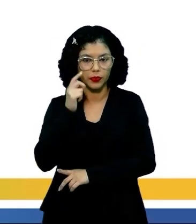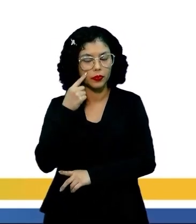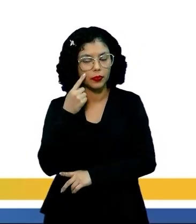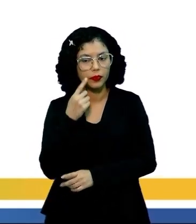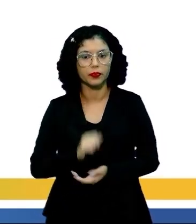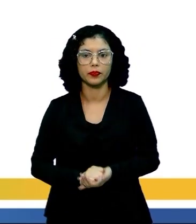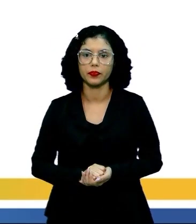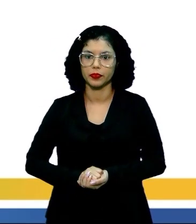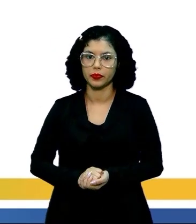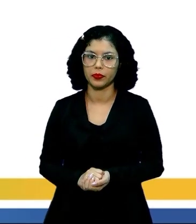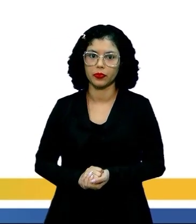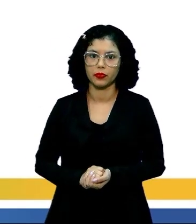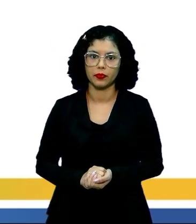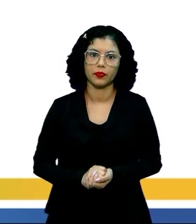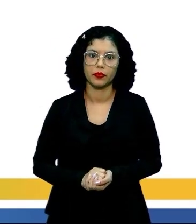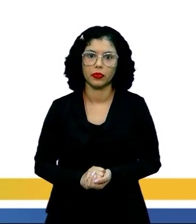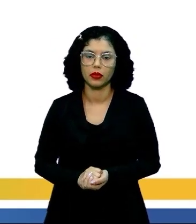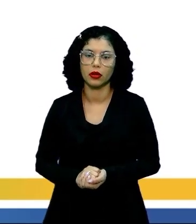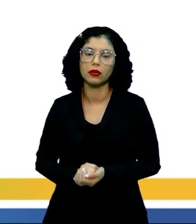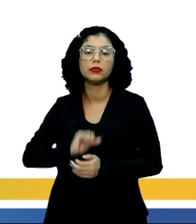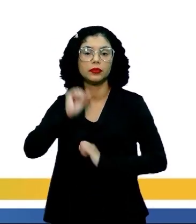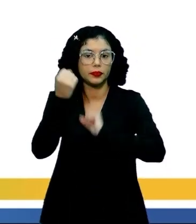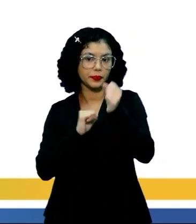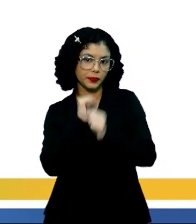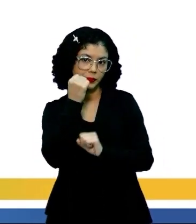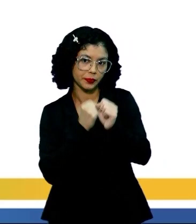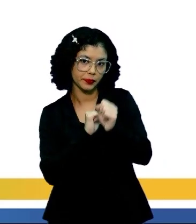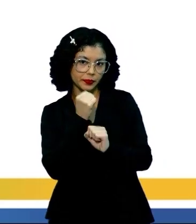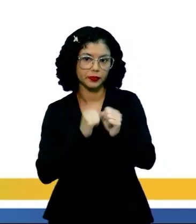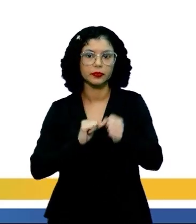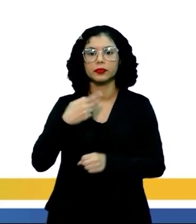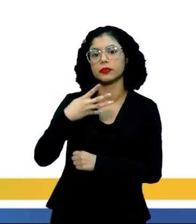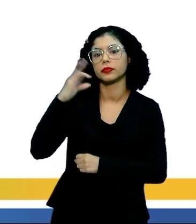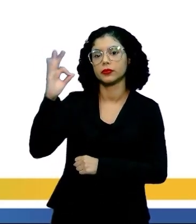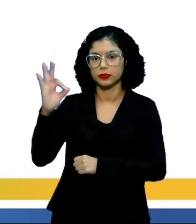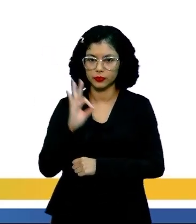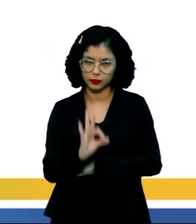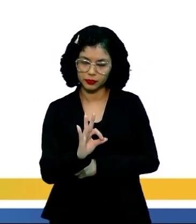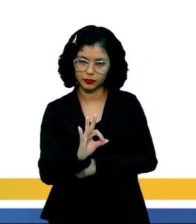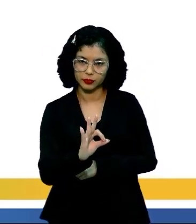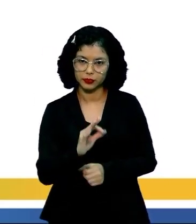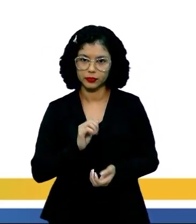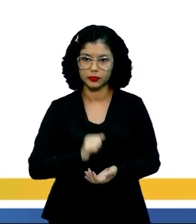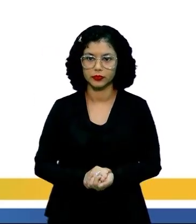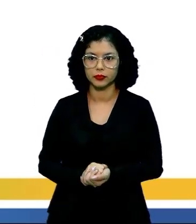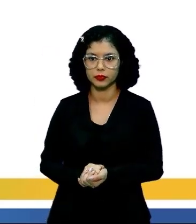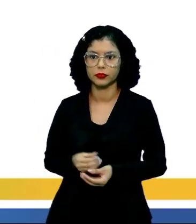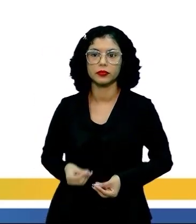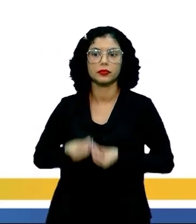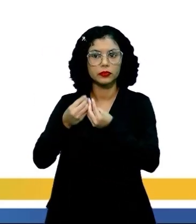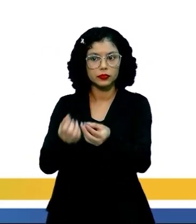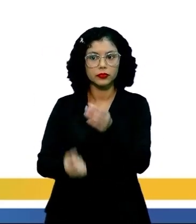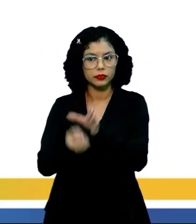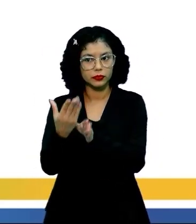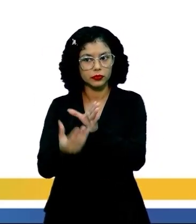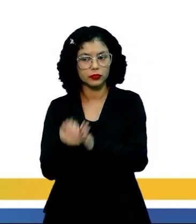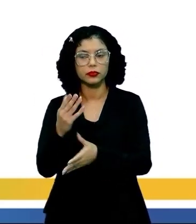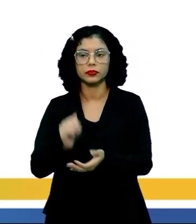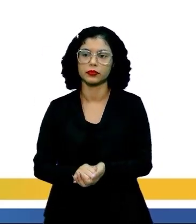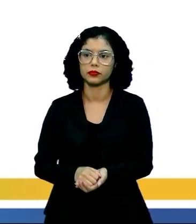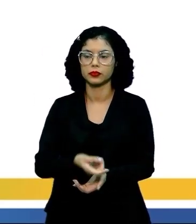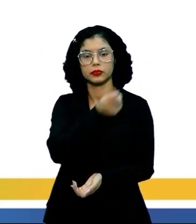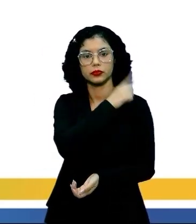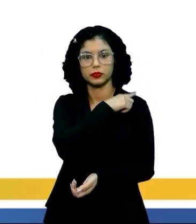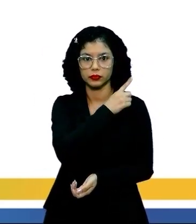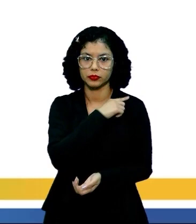isso aqui comigo, pelo enunciado, a fábrica doa 4% do seu excedente de